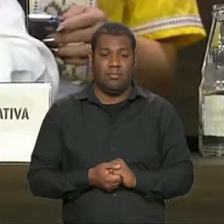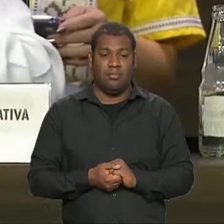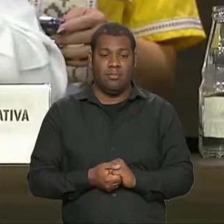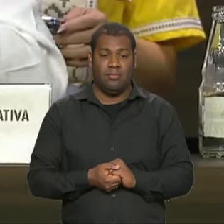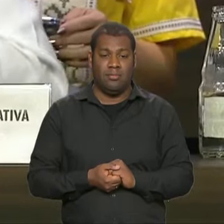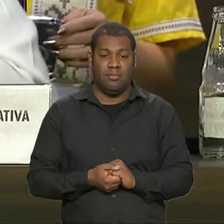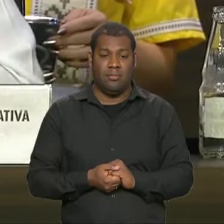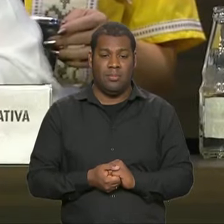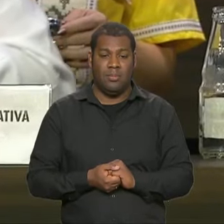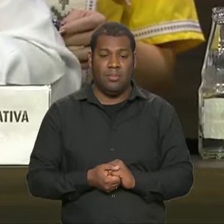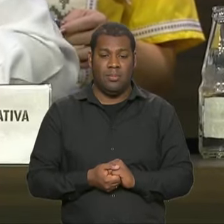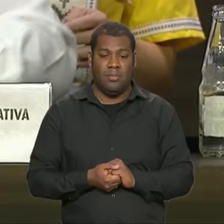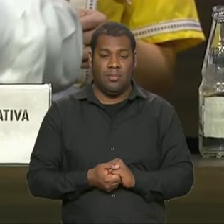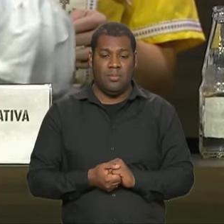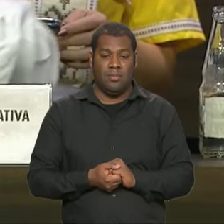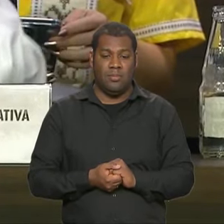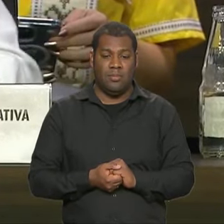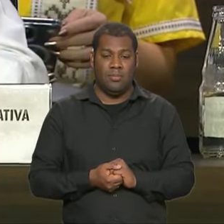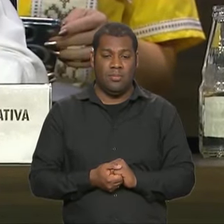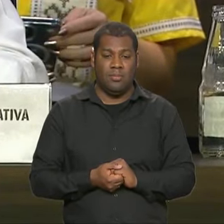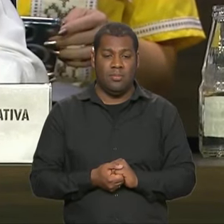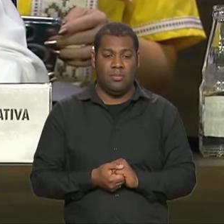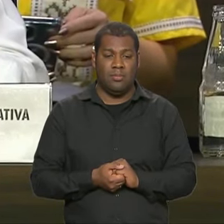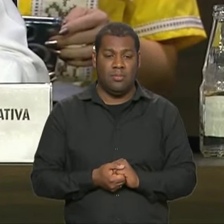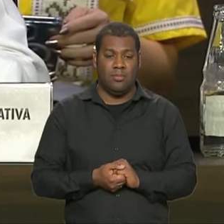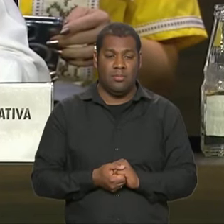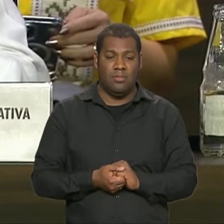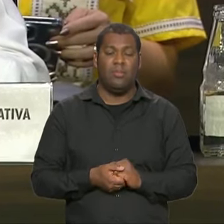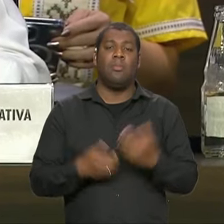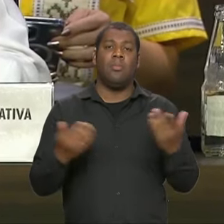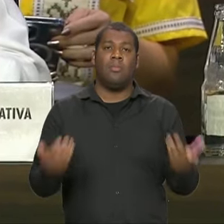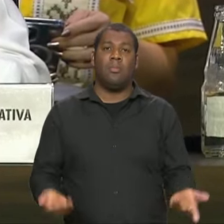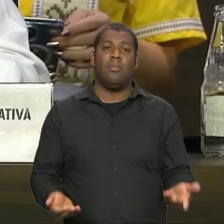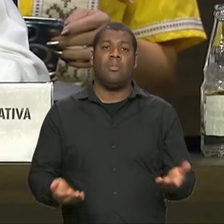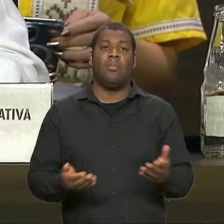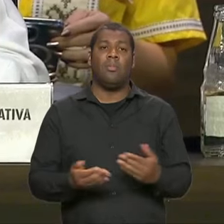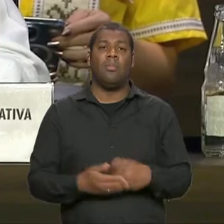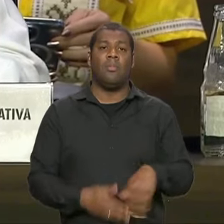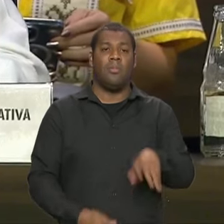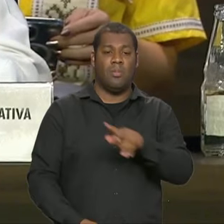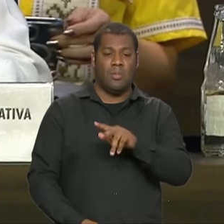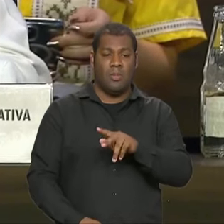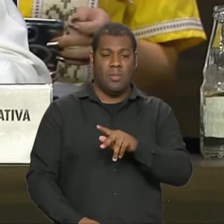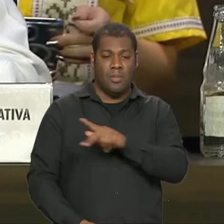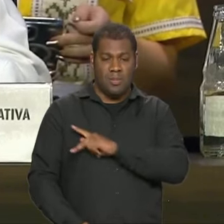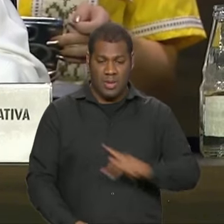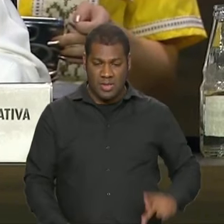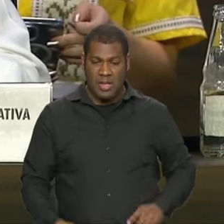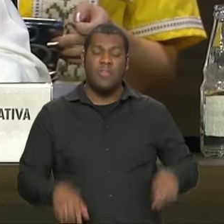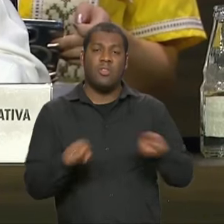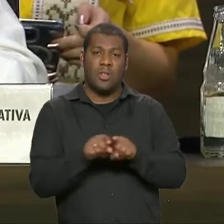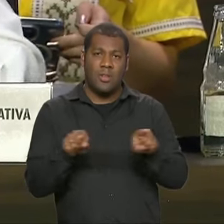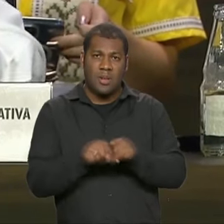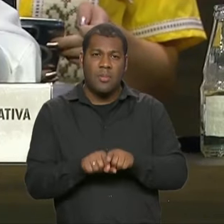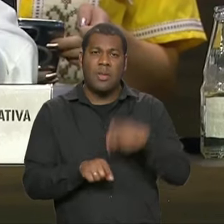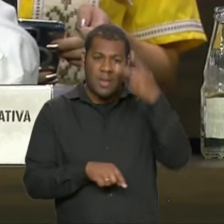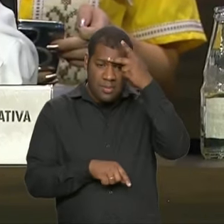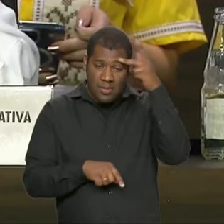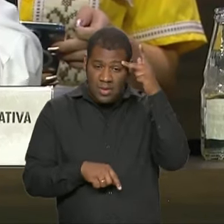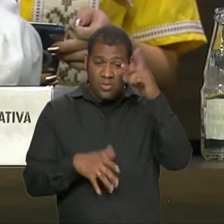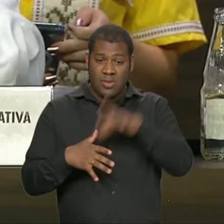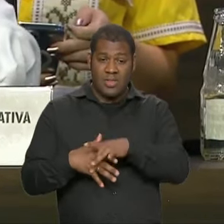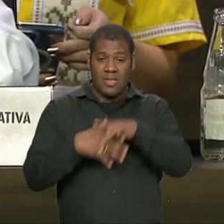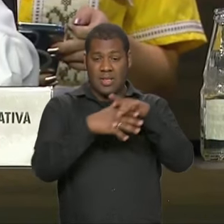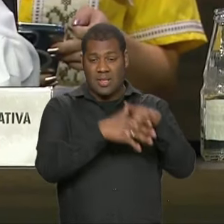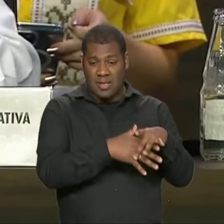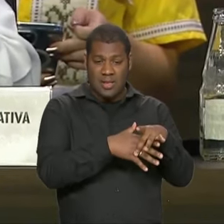Nesse momento agora, eu queria pedir para que os presidentes e os chefes de delegações, que a gente